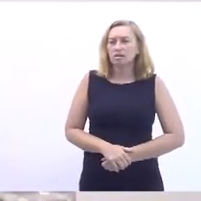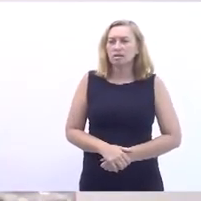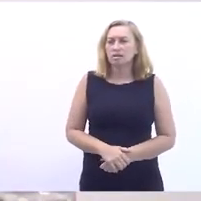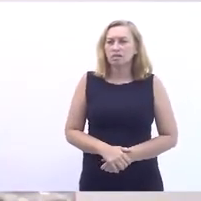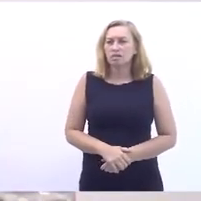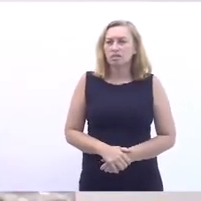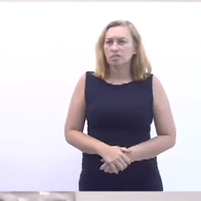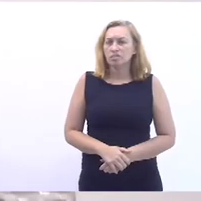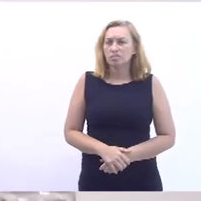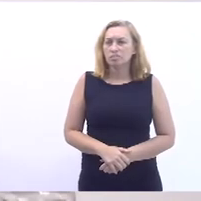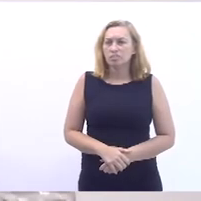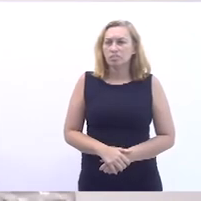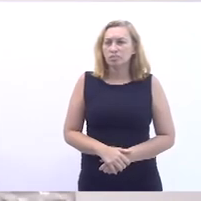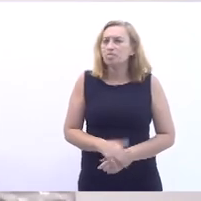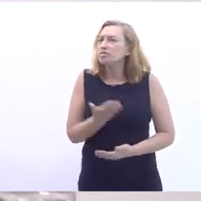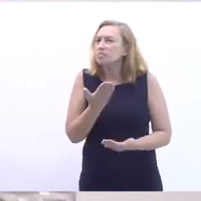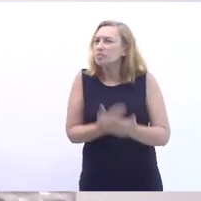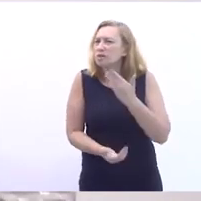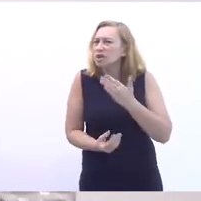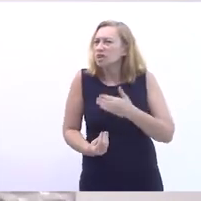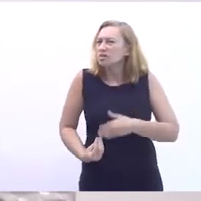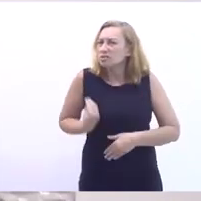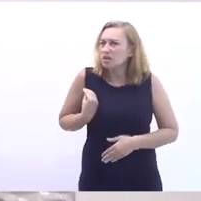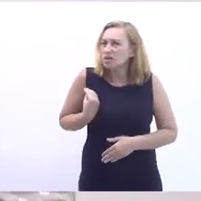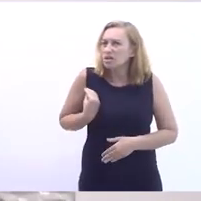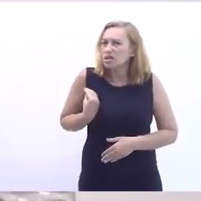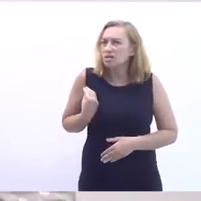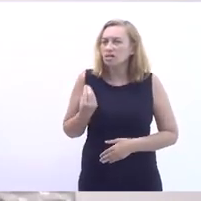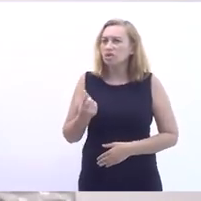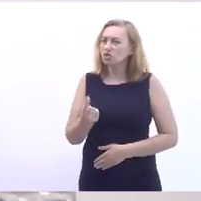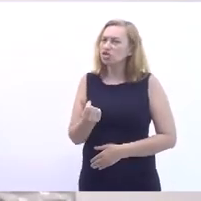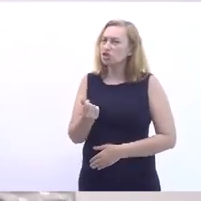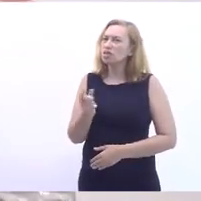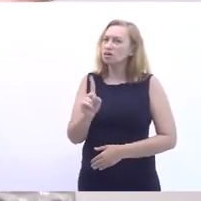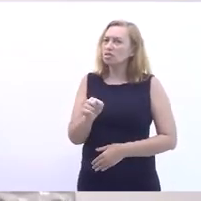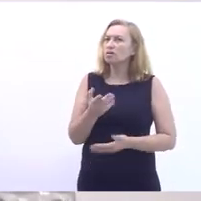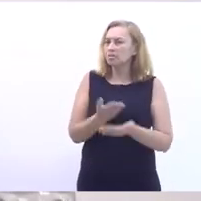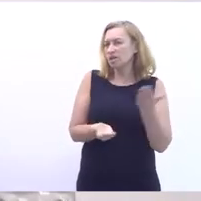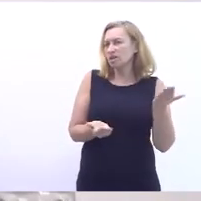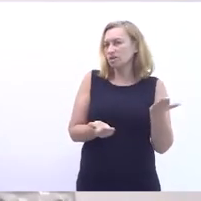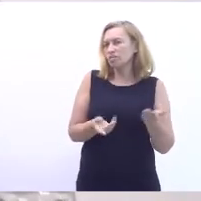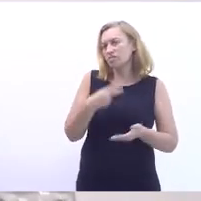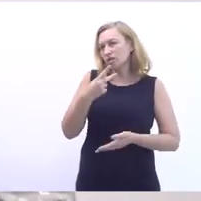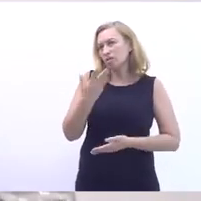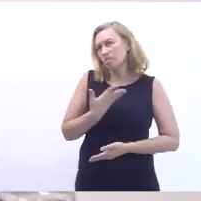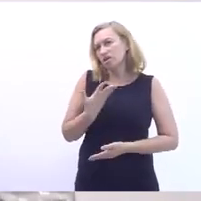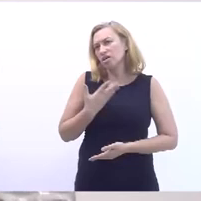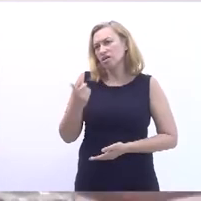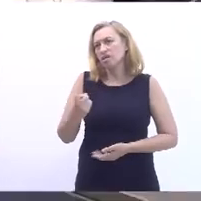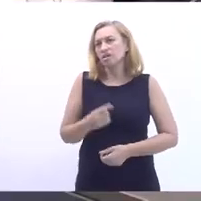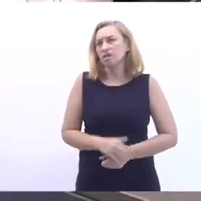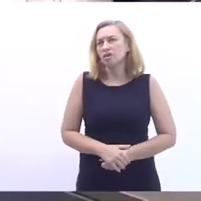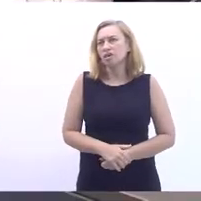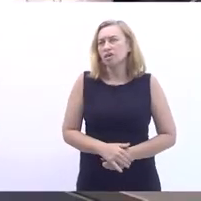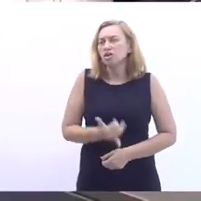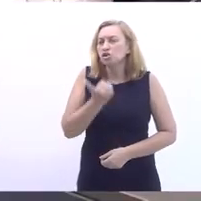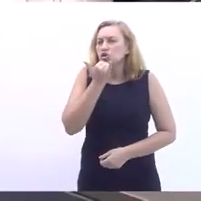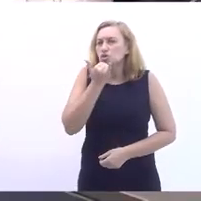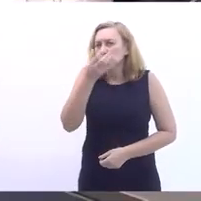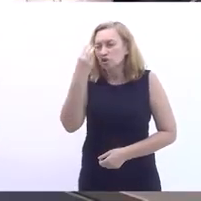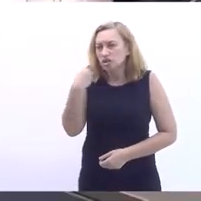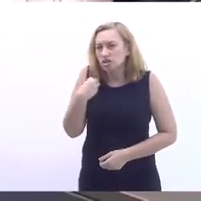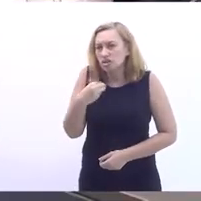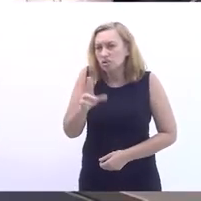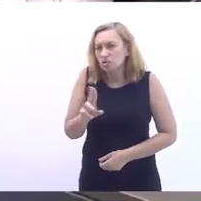então a gente não tá perdendo sua vida está perdendo muito dinheiro assim como disse o colega aqui né cara é desculpas que vocês uma